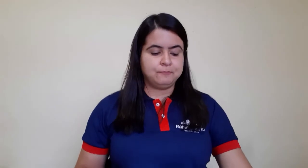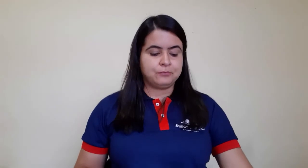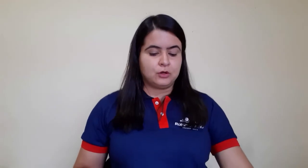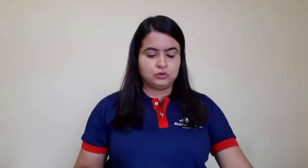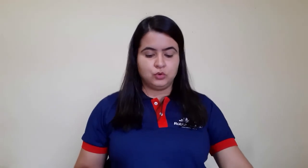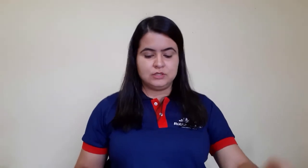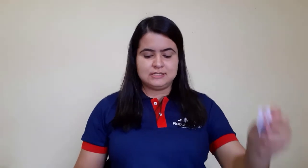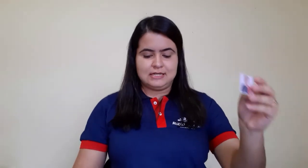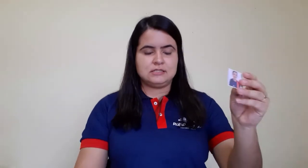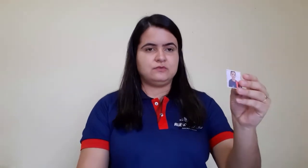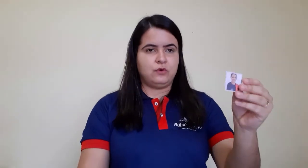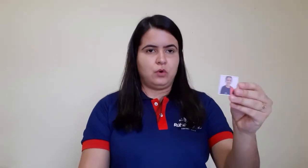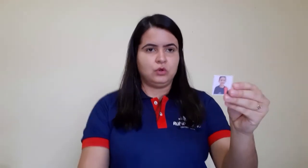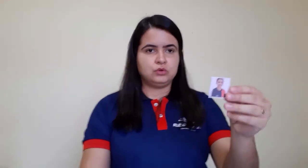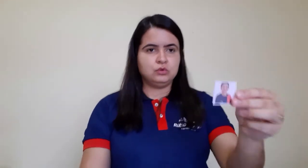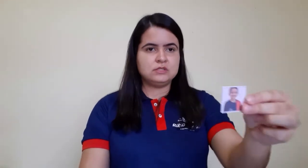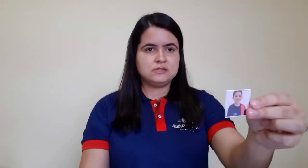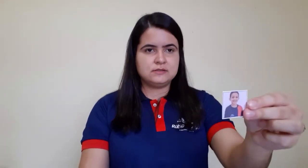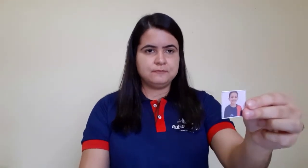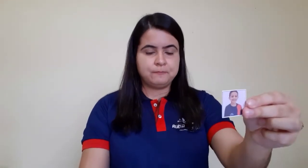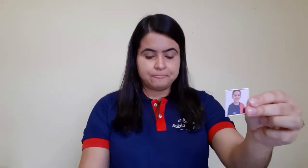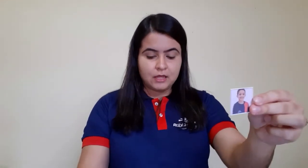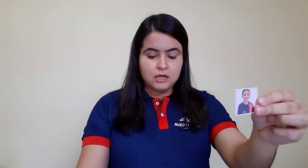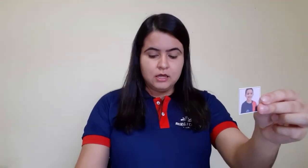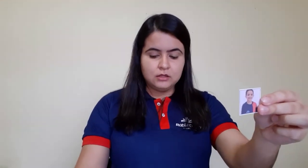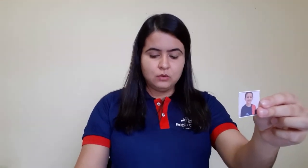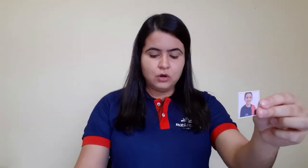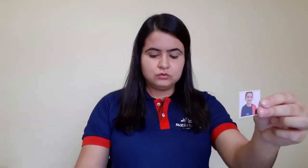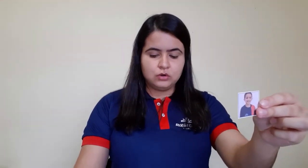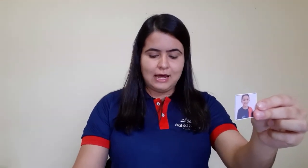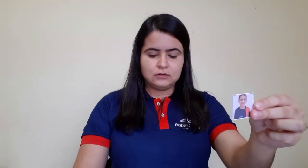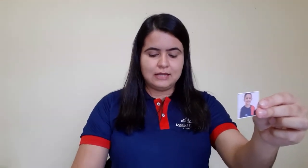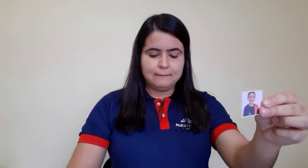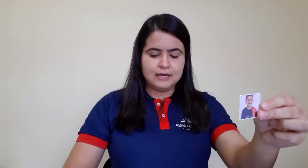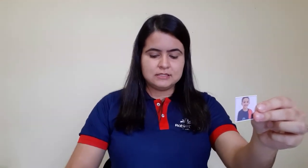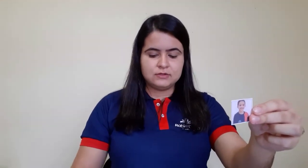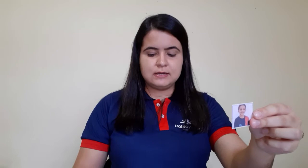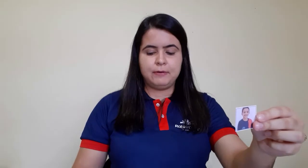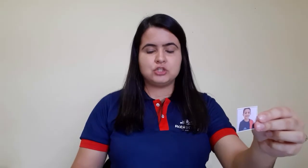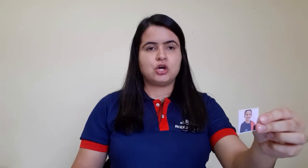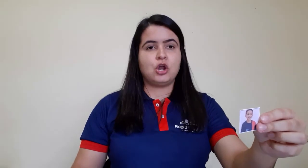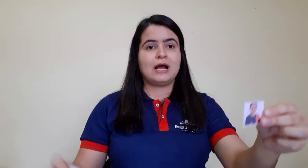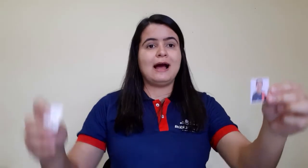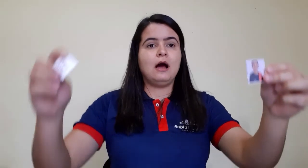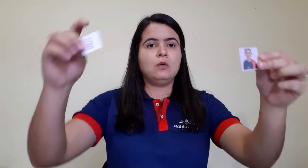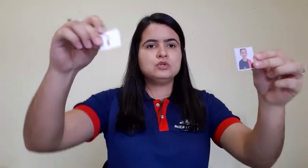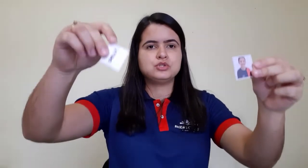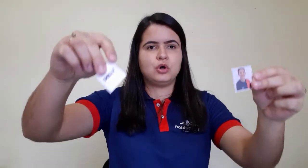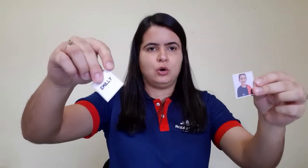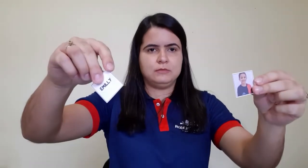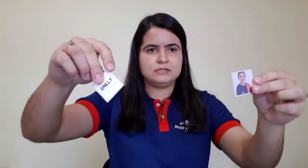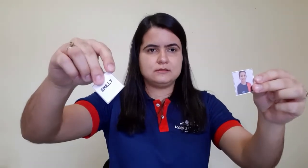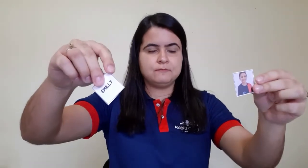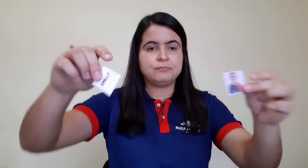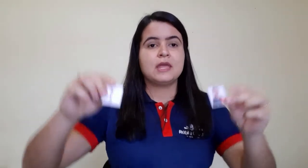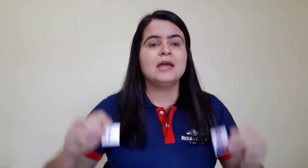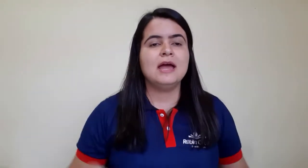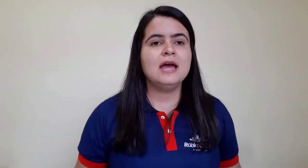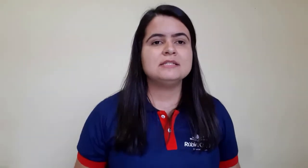colocar todas as fotos e do outro lado da mesa você pode colocar os